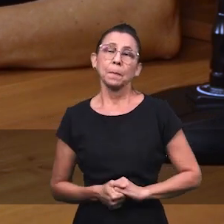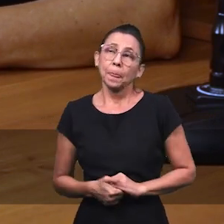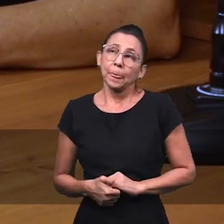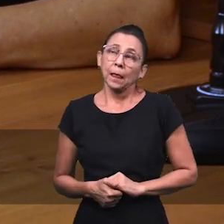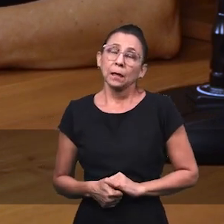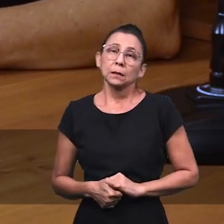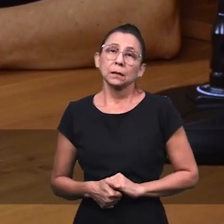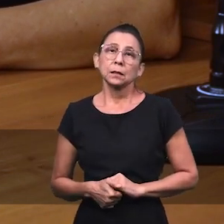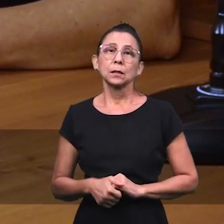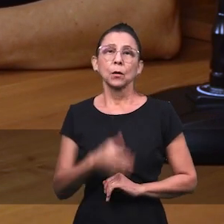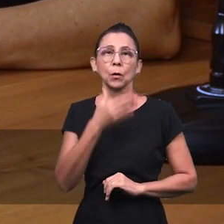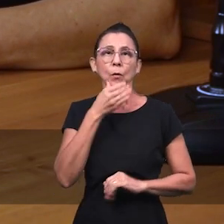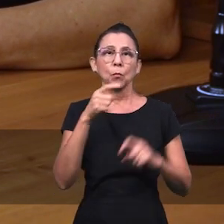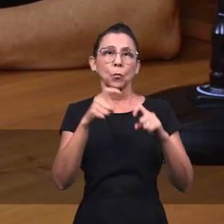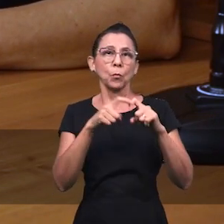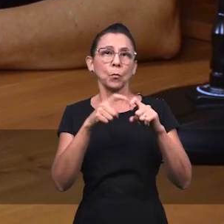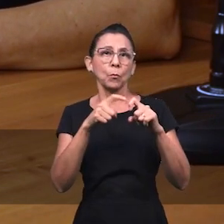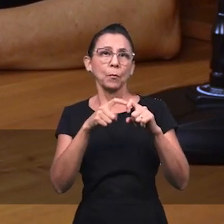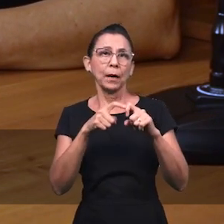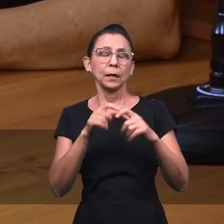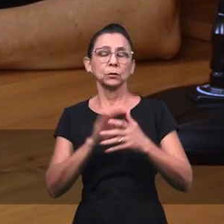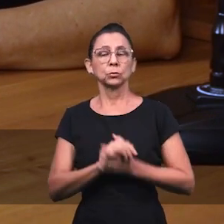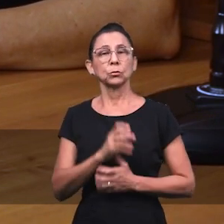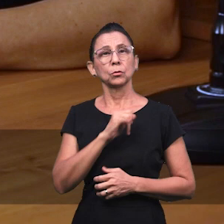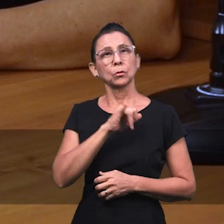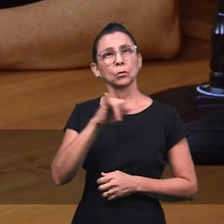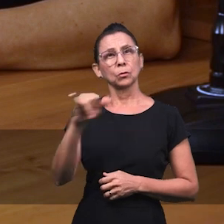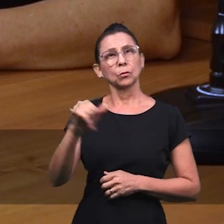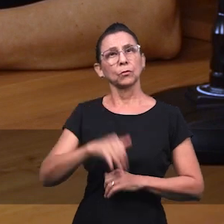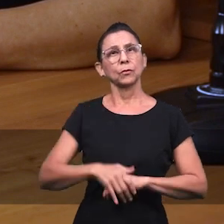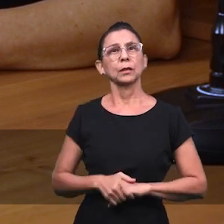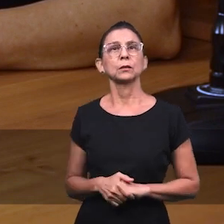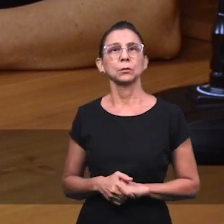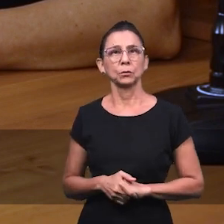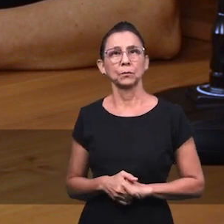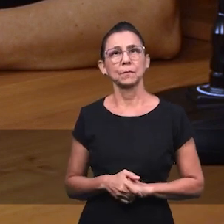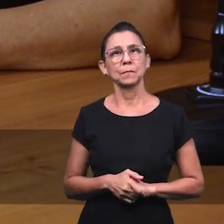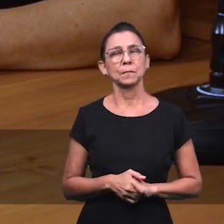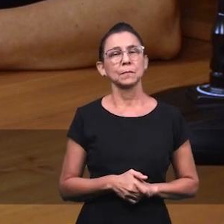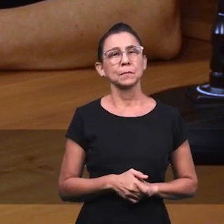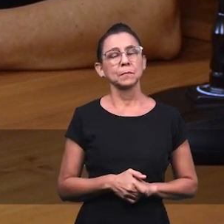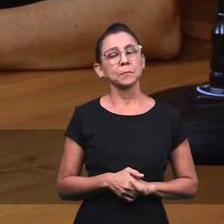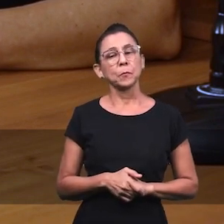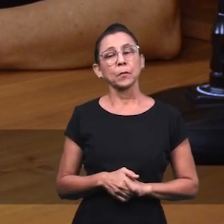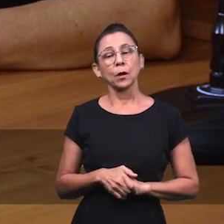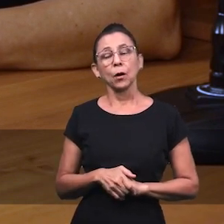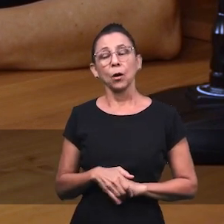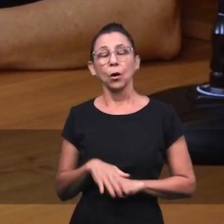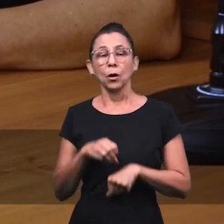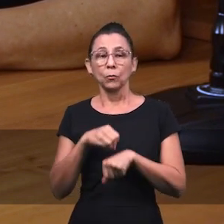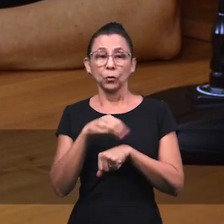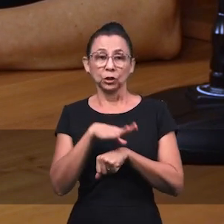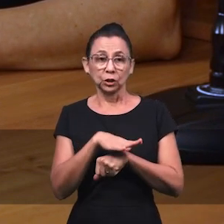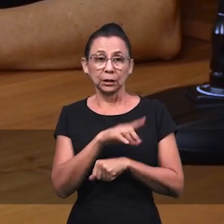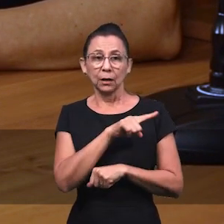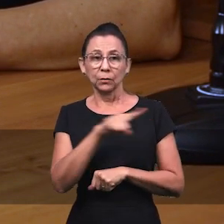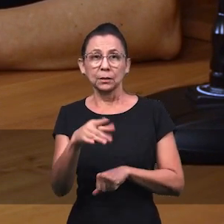médico falou, foi indicar aos meus pais, vá para a